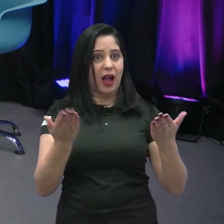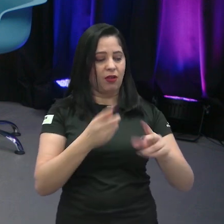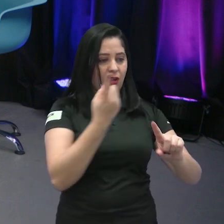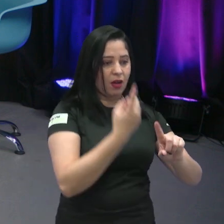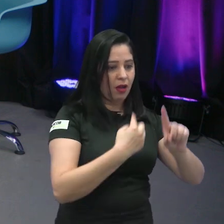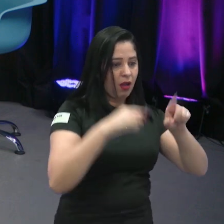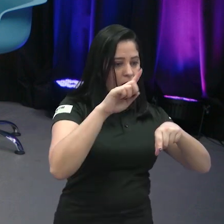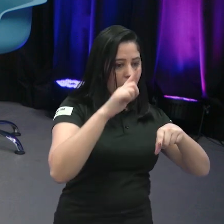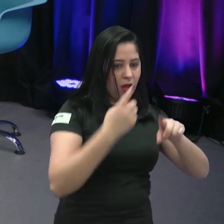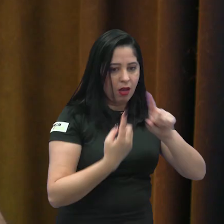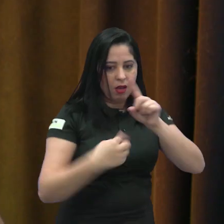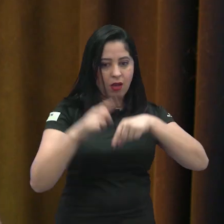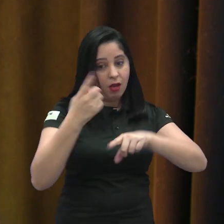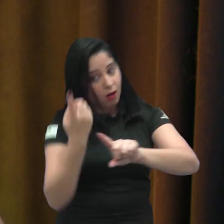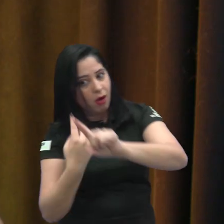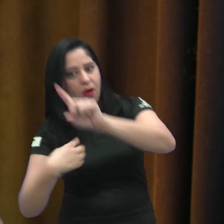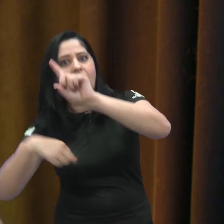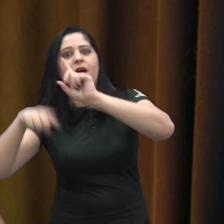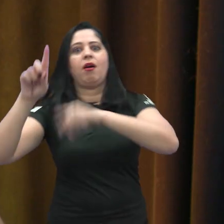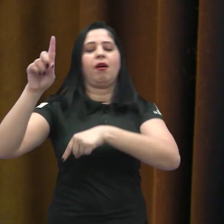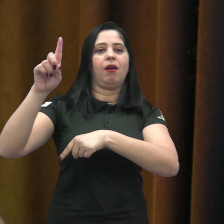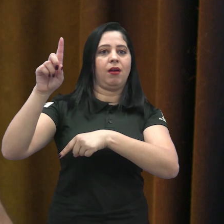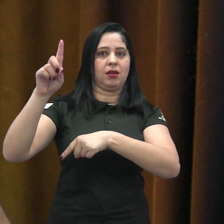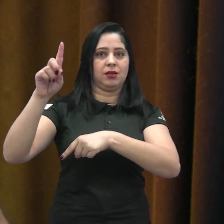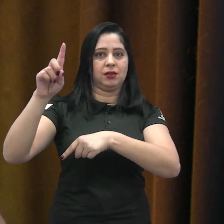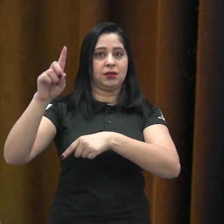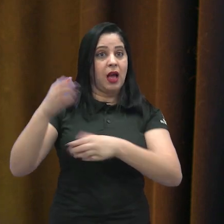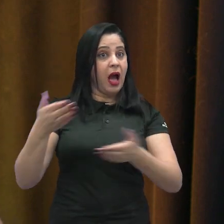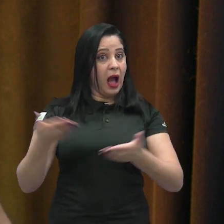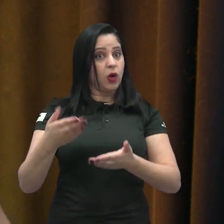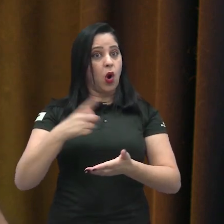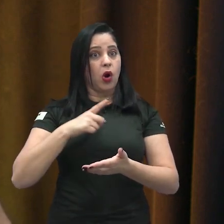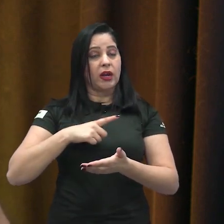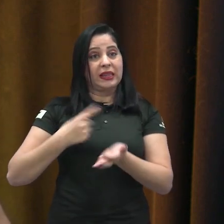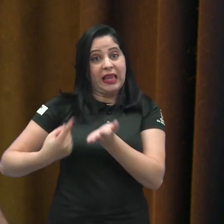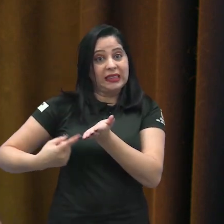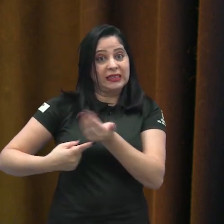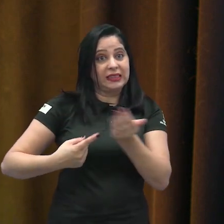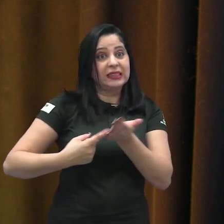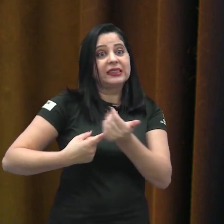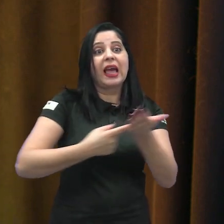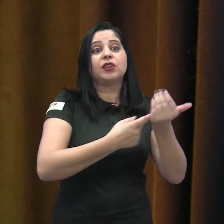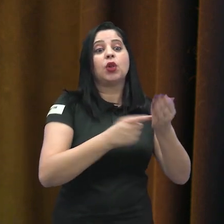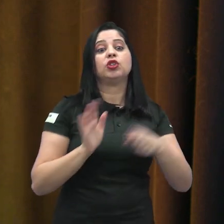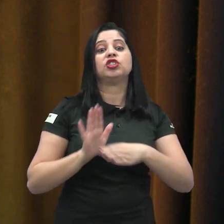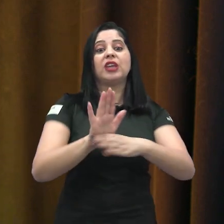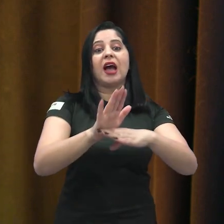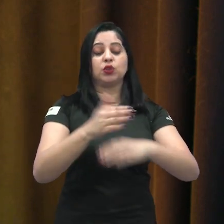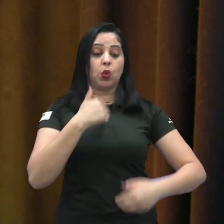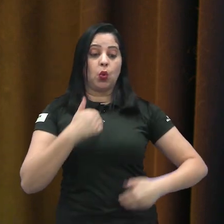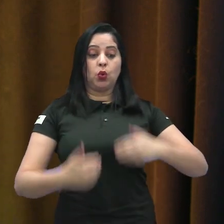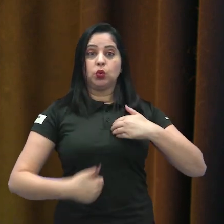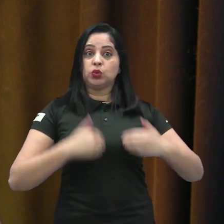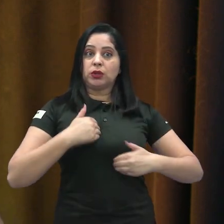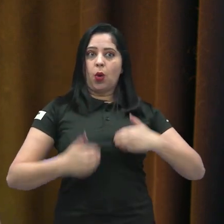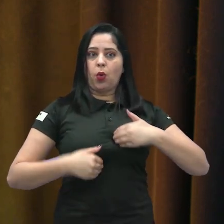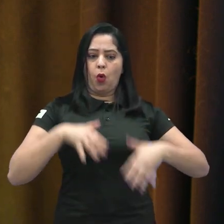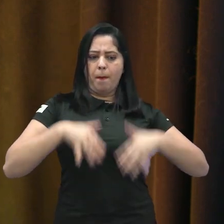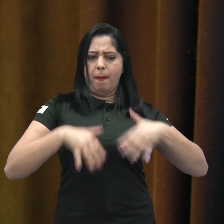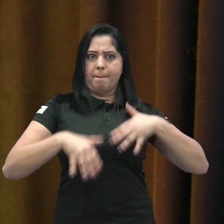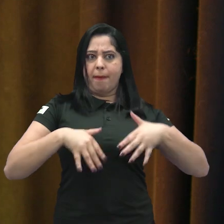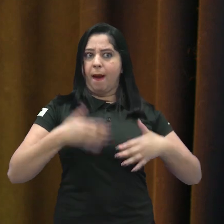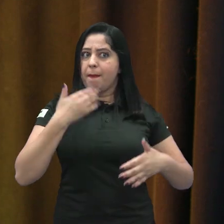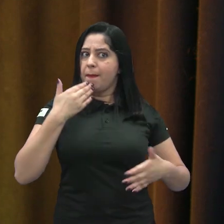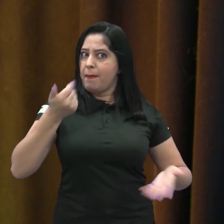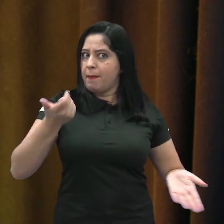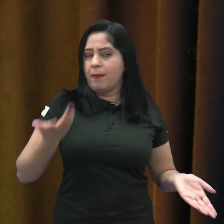foi evoluindo. Hoje existe a tecnologia para a melhora da performance física dos atletas. Sim. E até para a